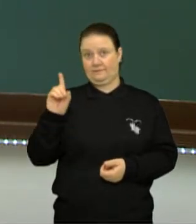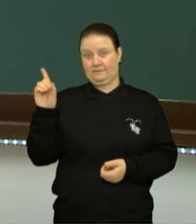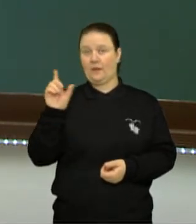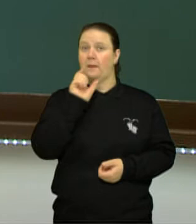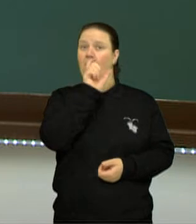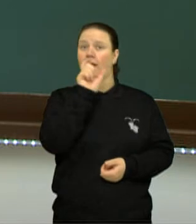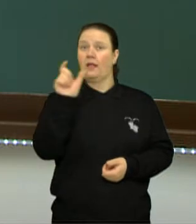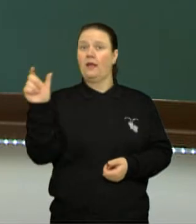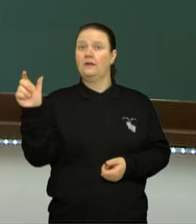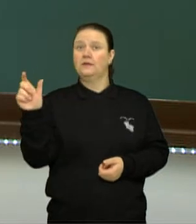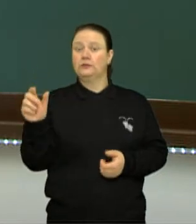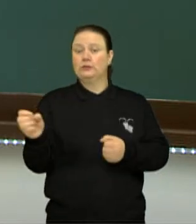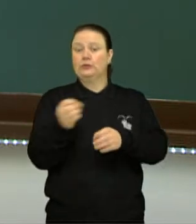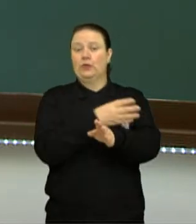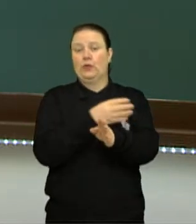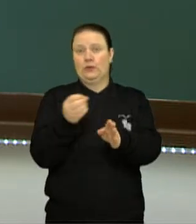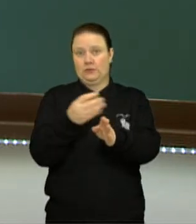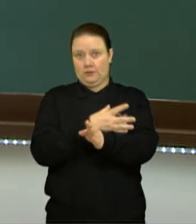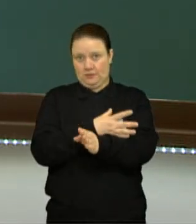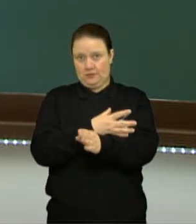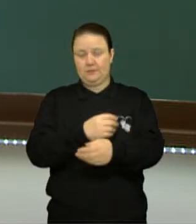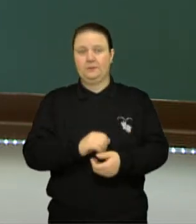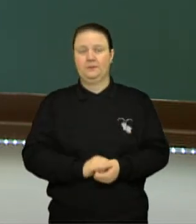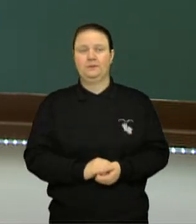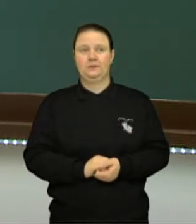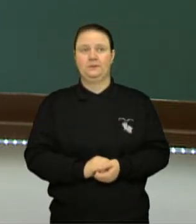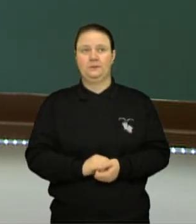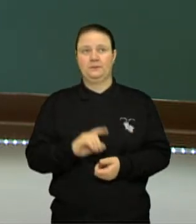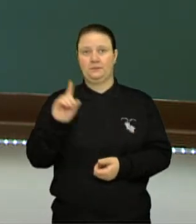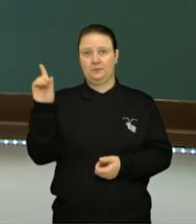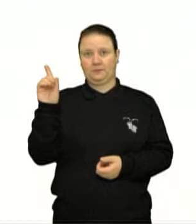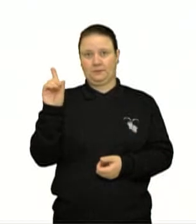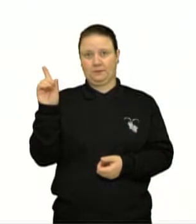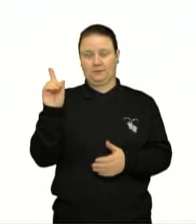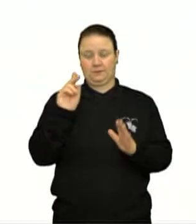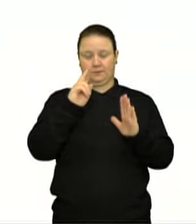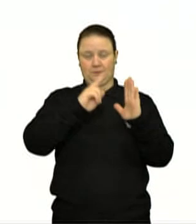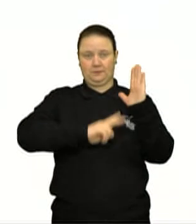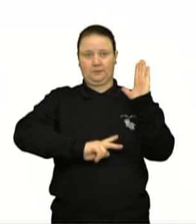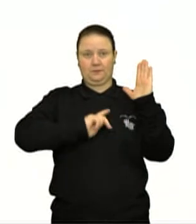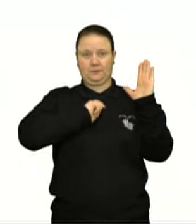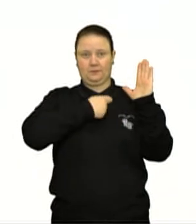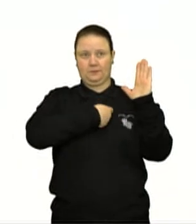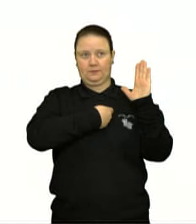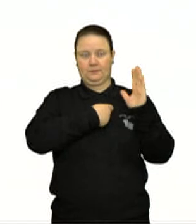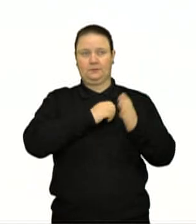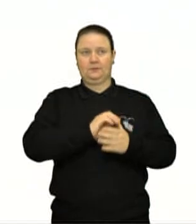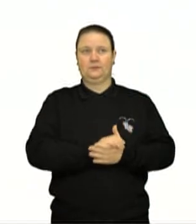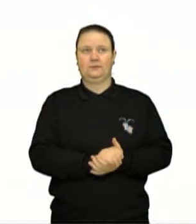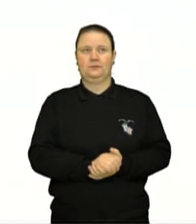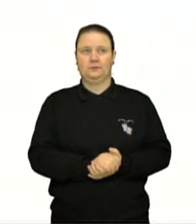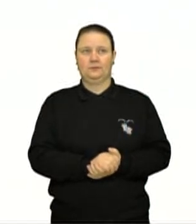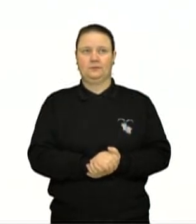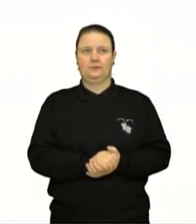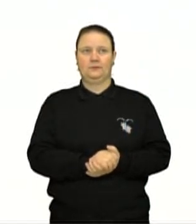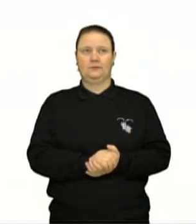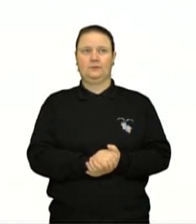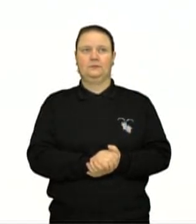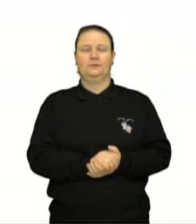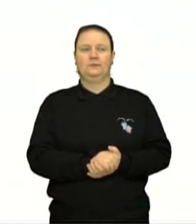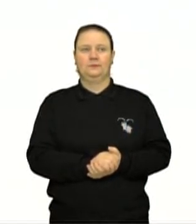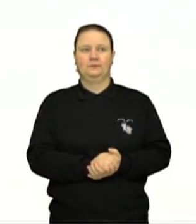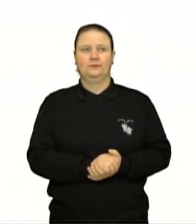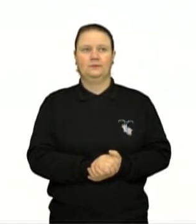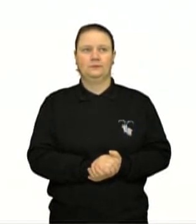palavras. Los heterosemânticos são palavras que apresentam grafia e pronúncia parecida, pero o